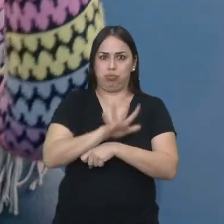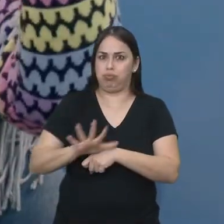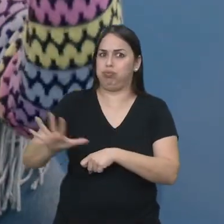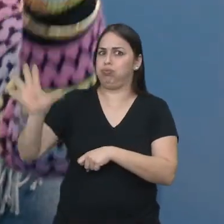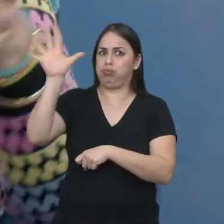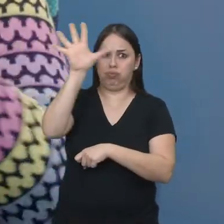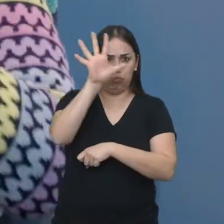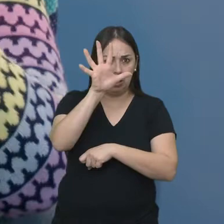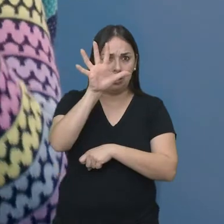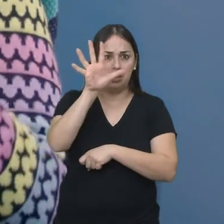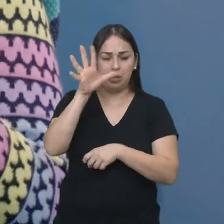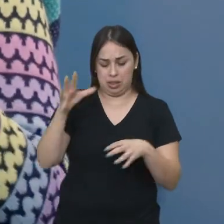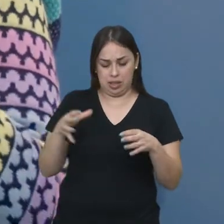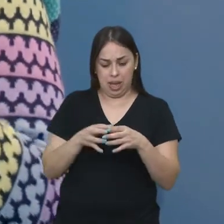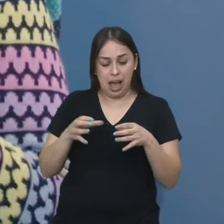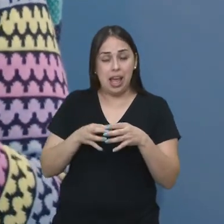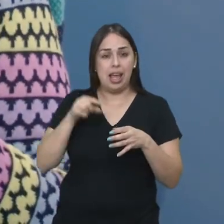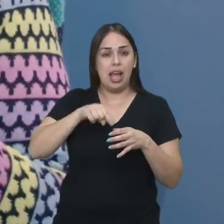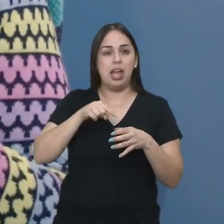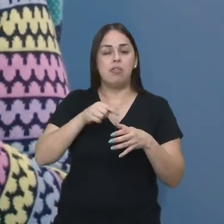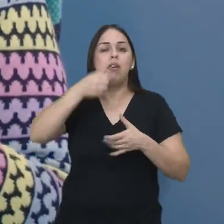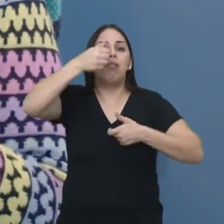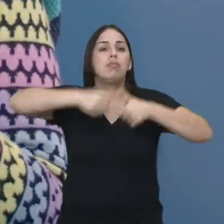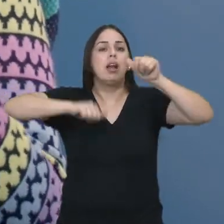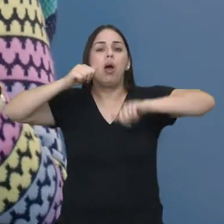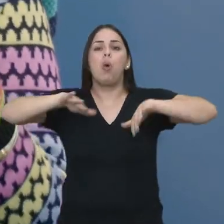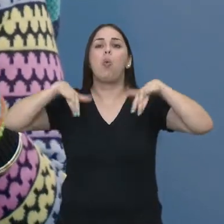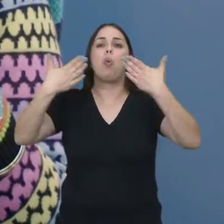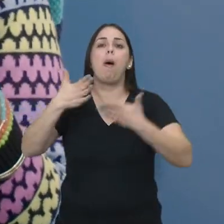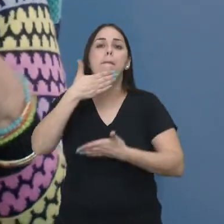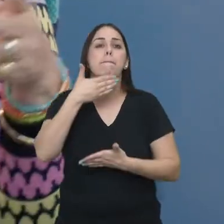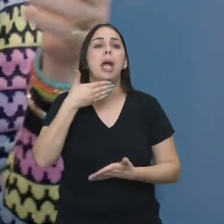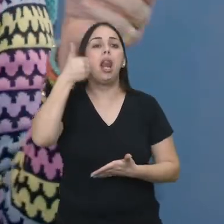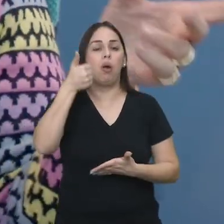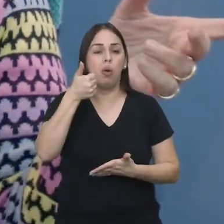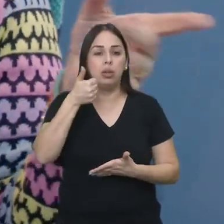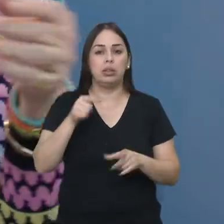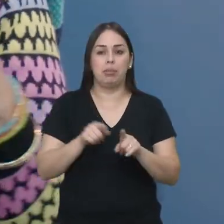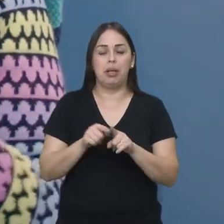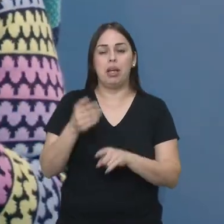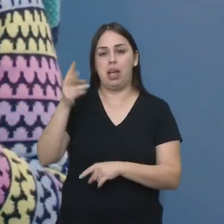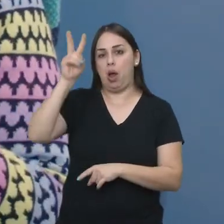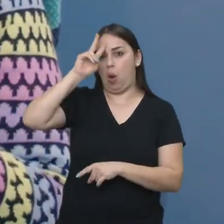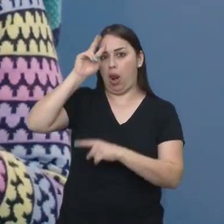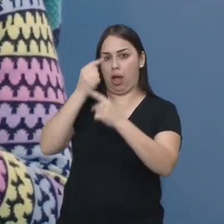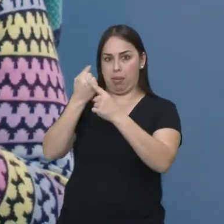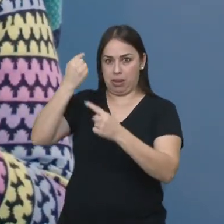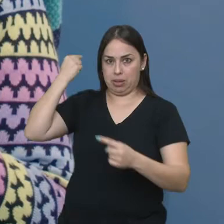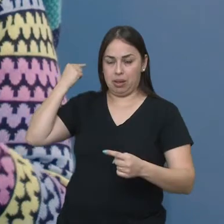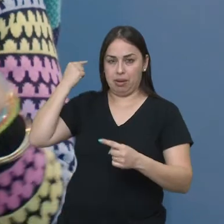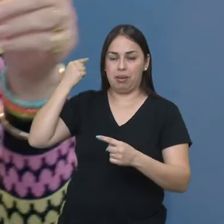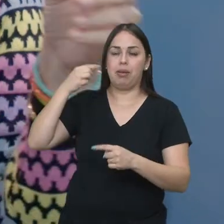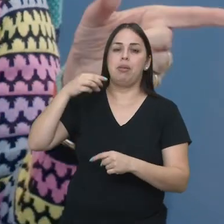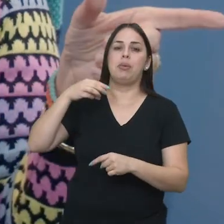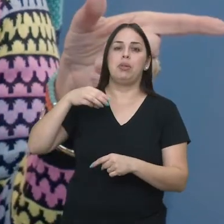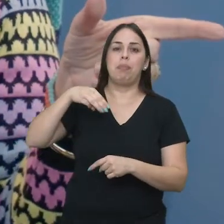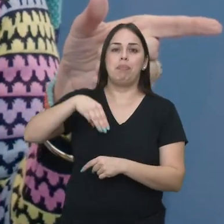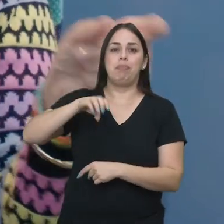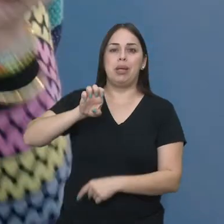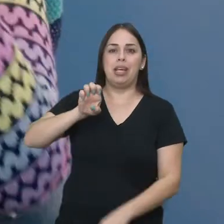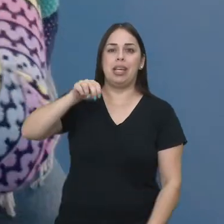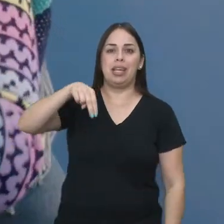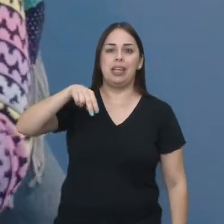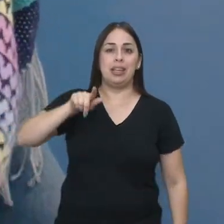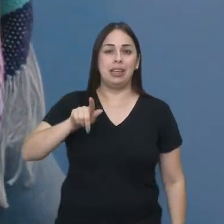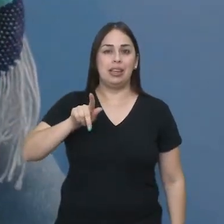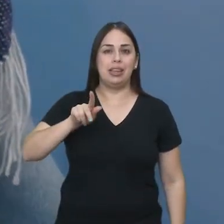Rio, Minas, todos os lugares, e eles vão avaliar o que é melhor. Eu lembro na época de entrar a vacina de meningo C, em 2006,